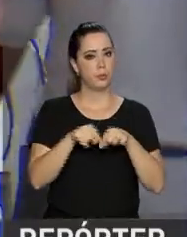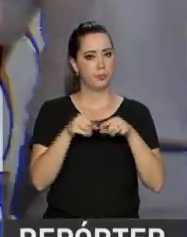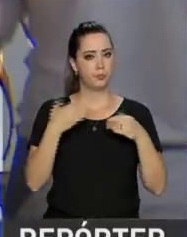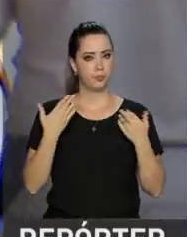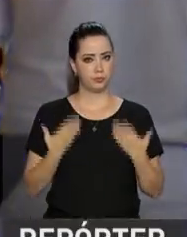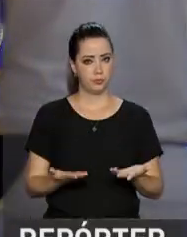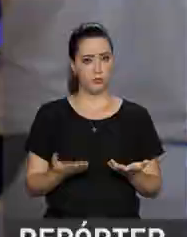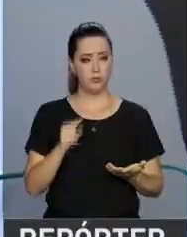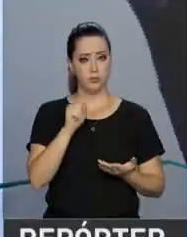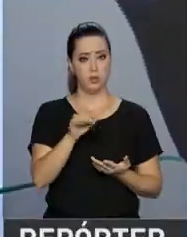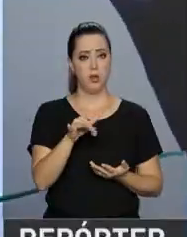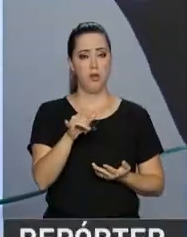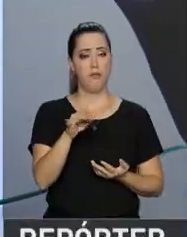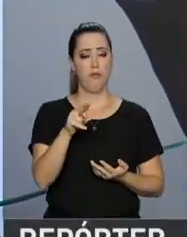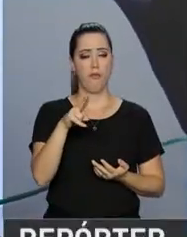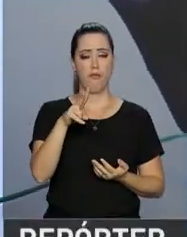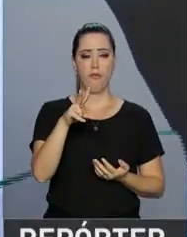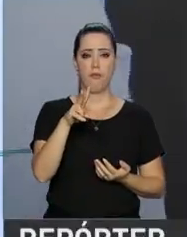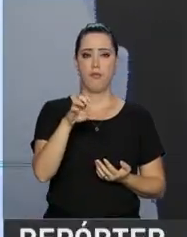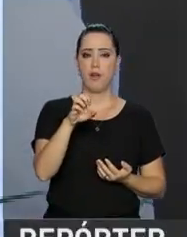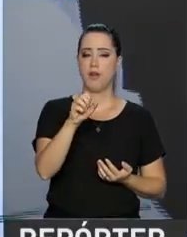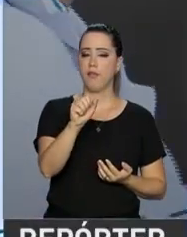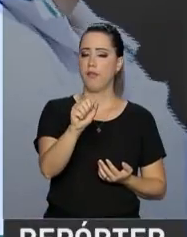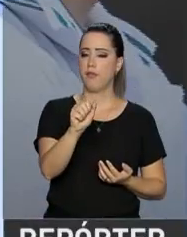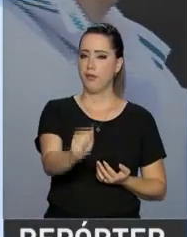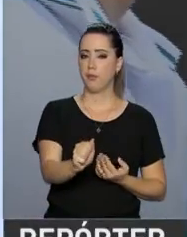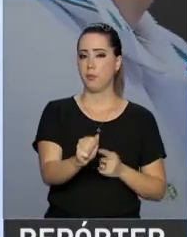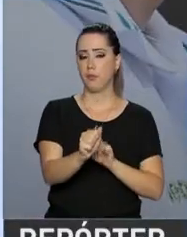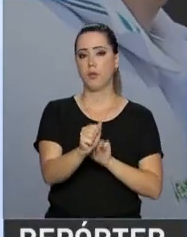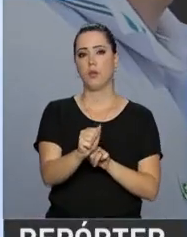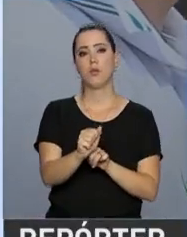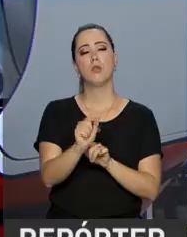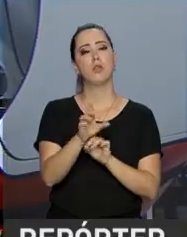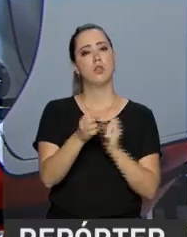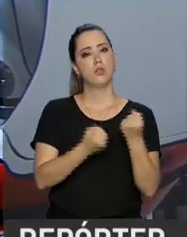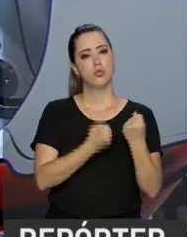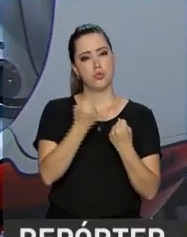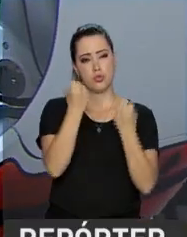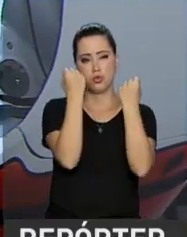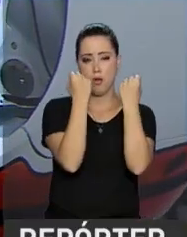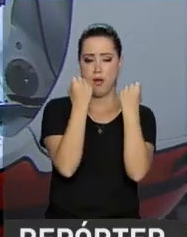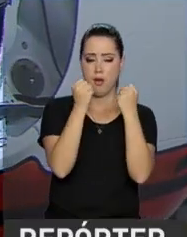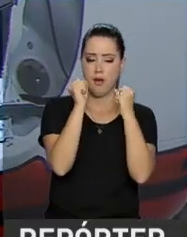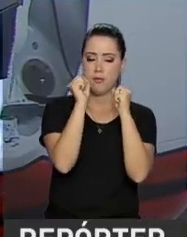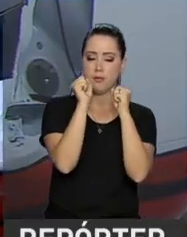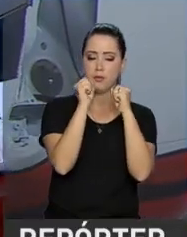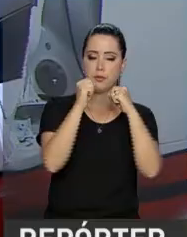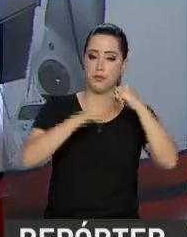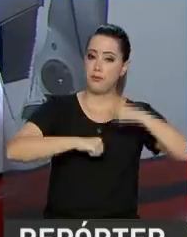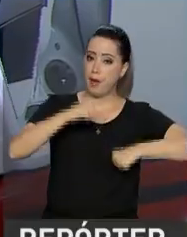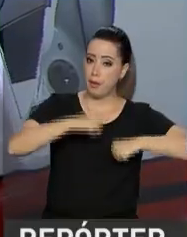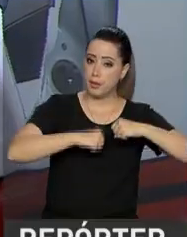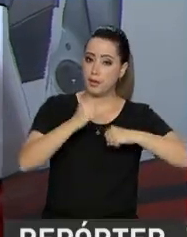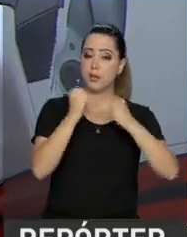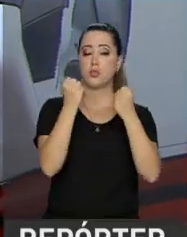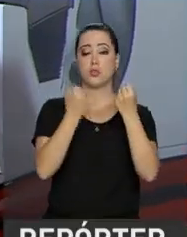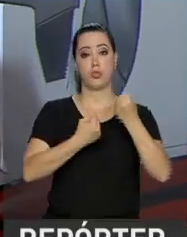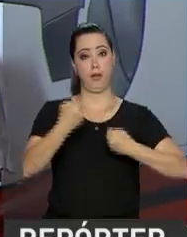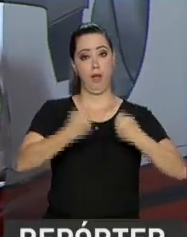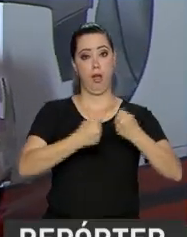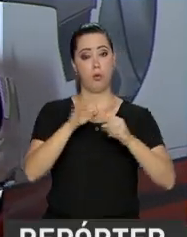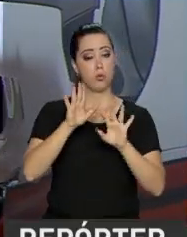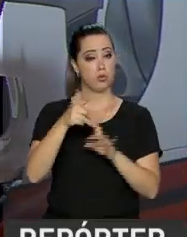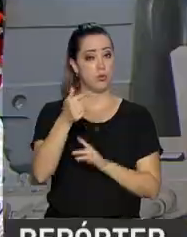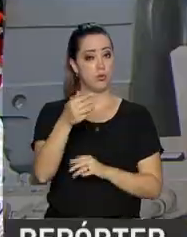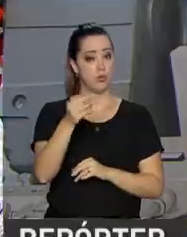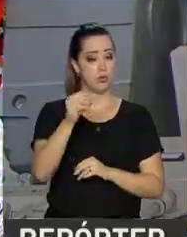Segundo a Anfávia, a Associação Nacional dos Fabricantes de Veículos Automotores, foram produzidos cerca de 700 mil